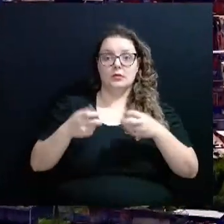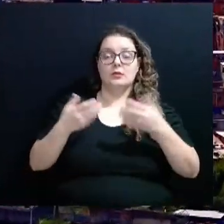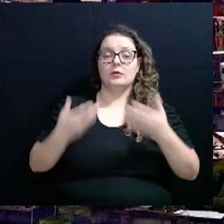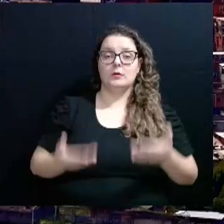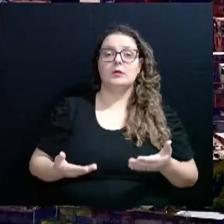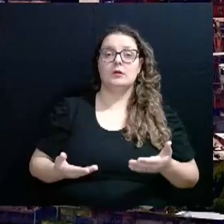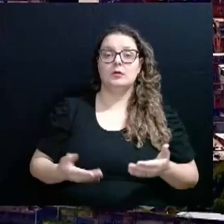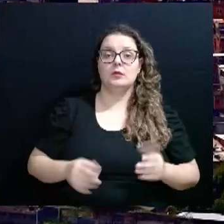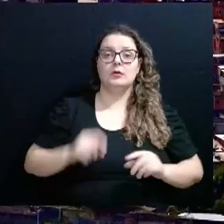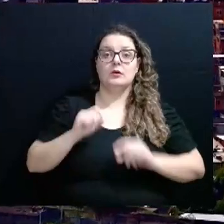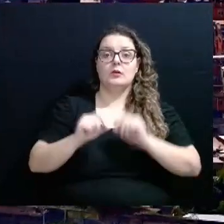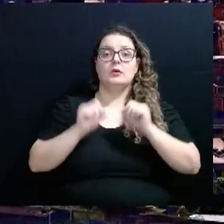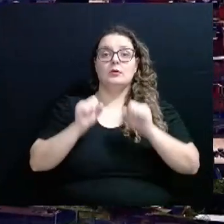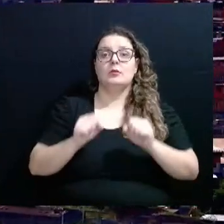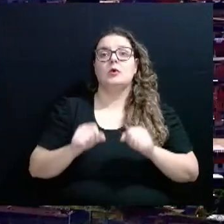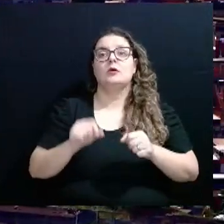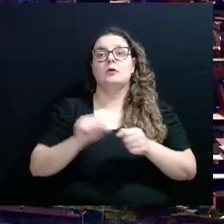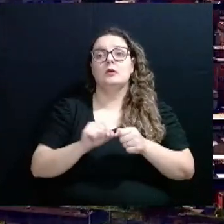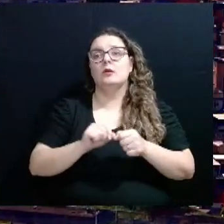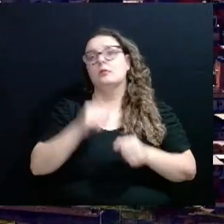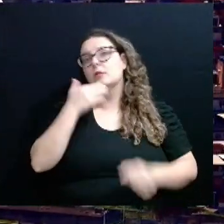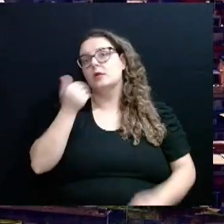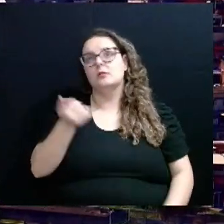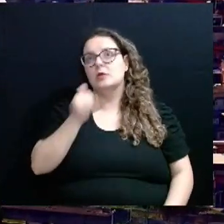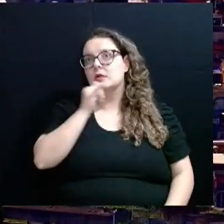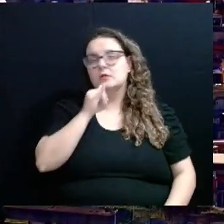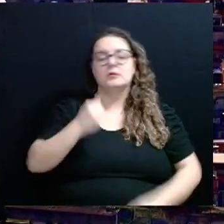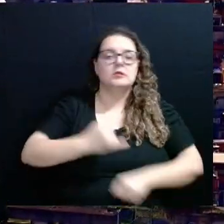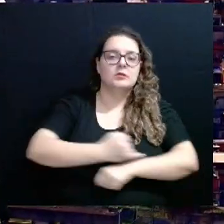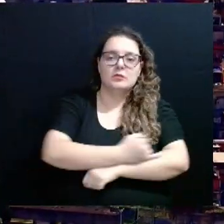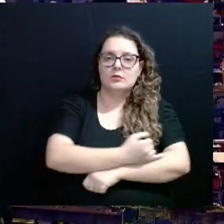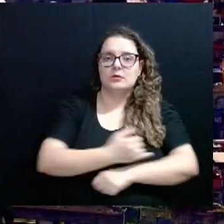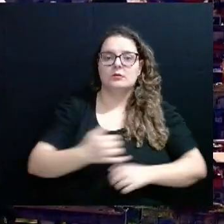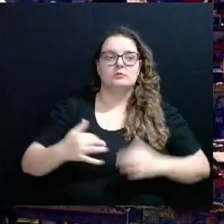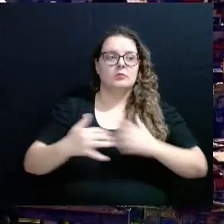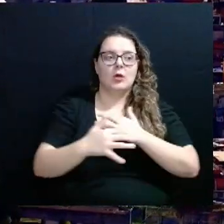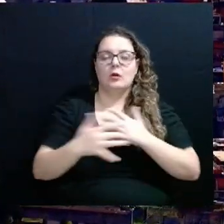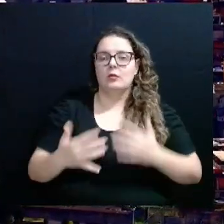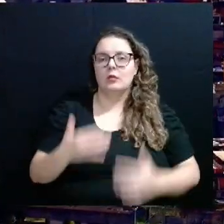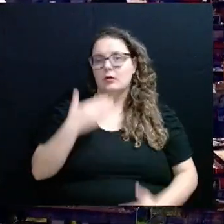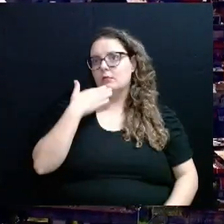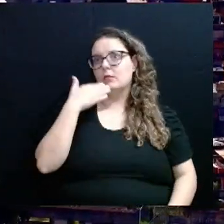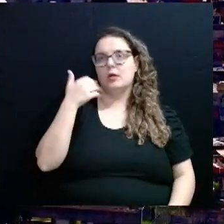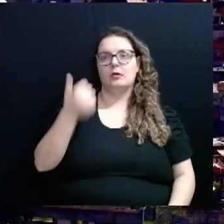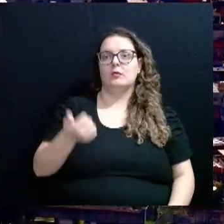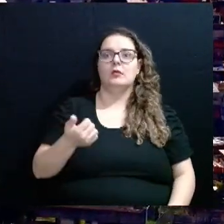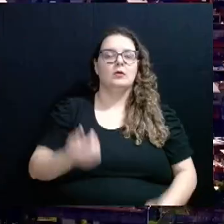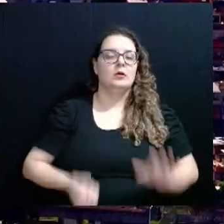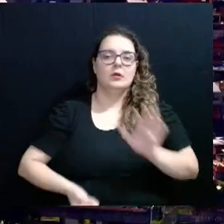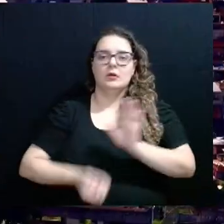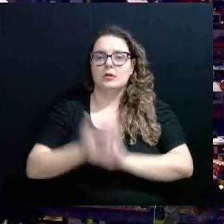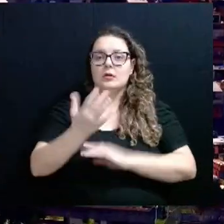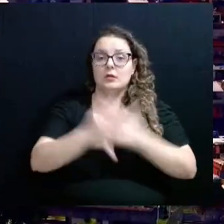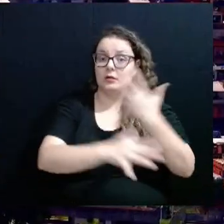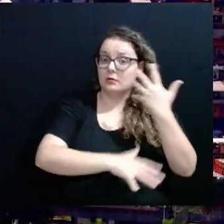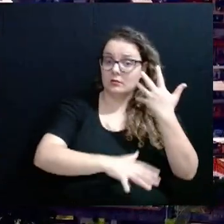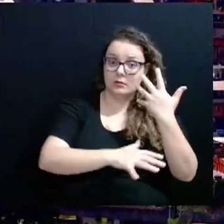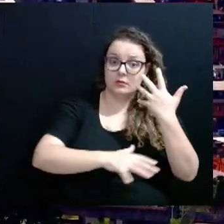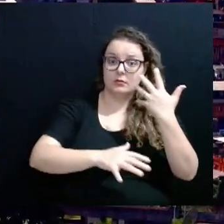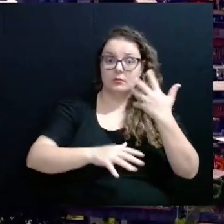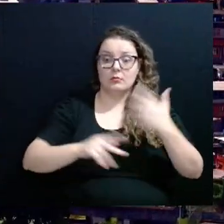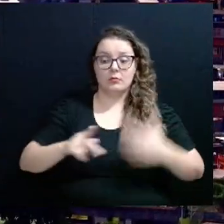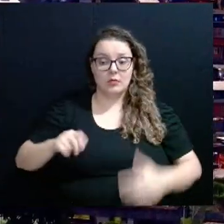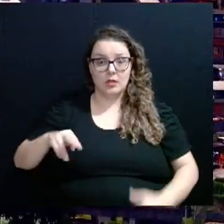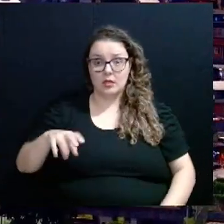ser feito? Melhora, por exemplo, da infraestrutura urbana, melhora a criação de praças, parques, porque quando a